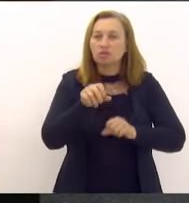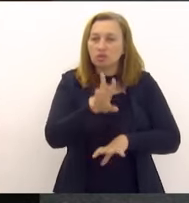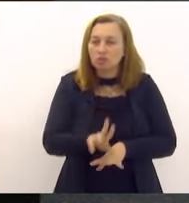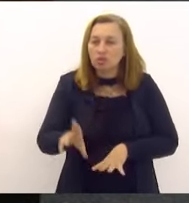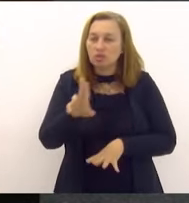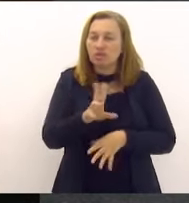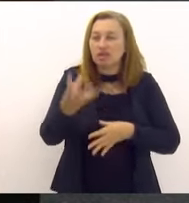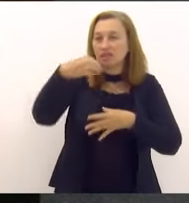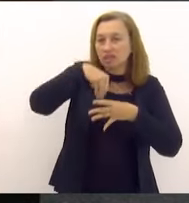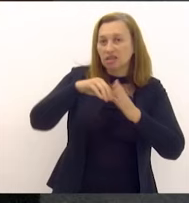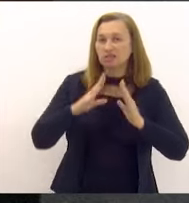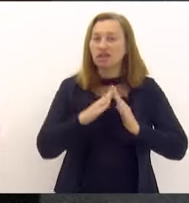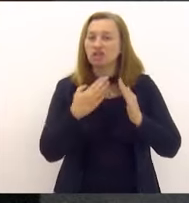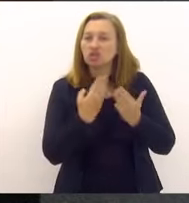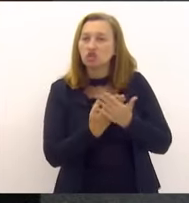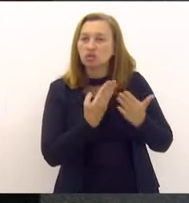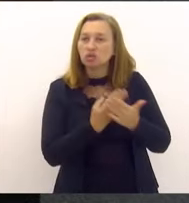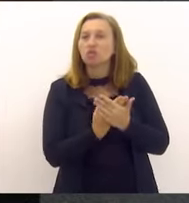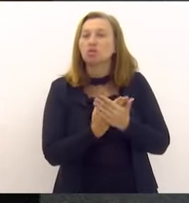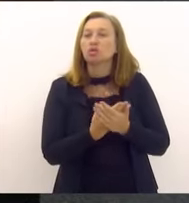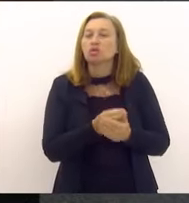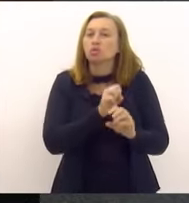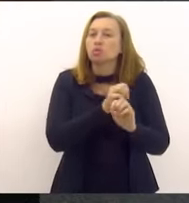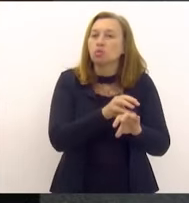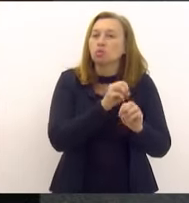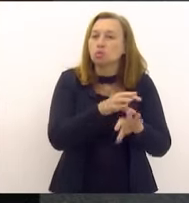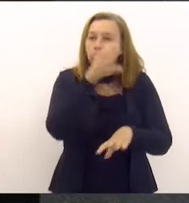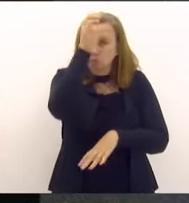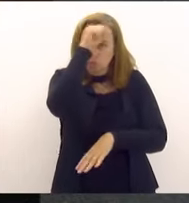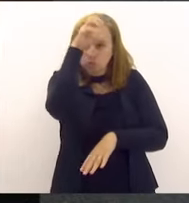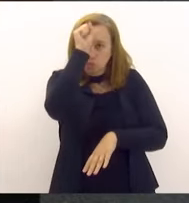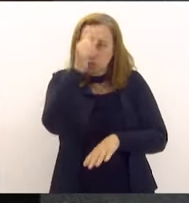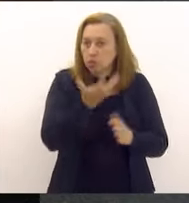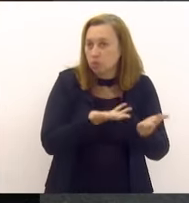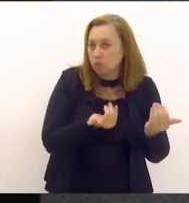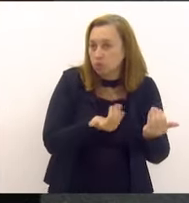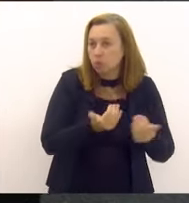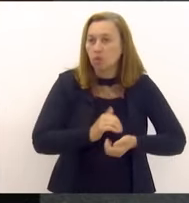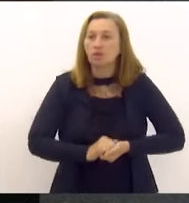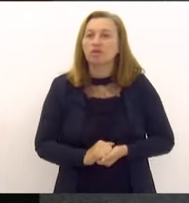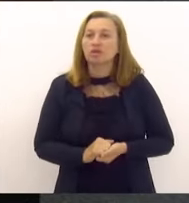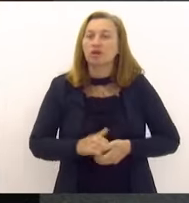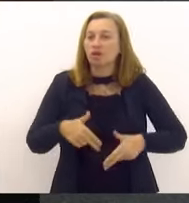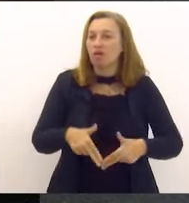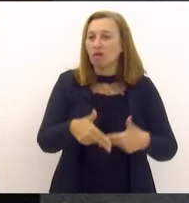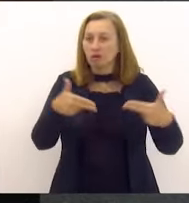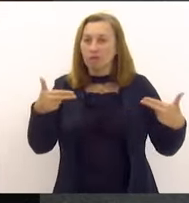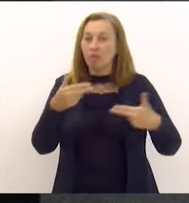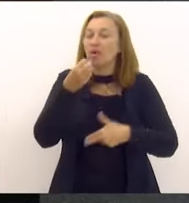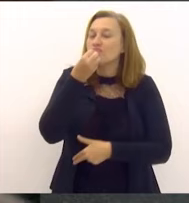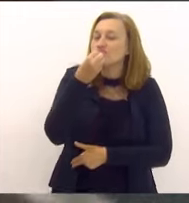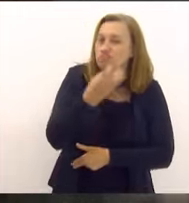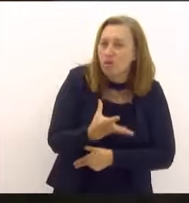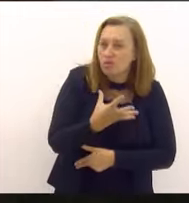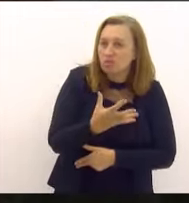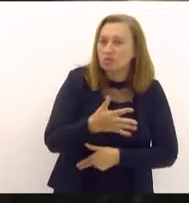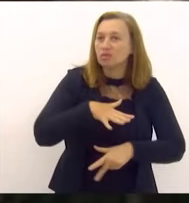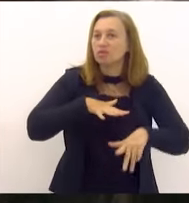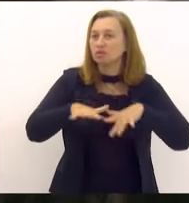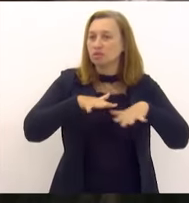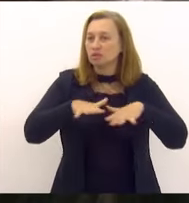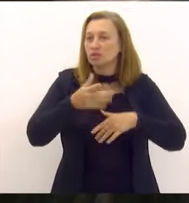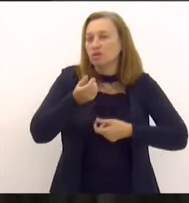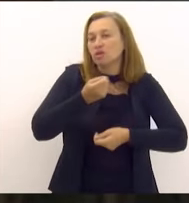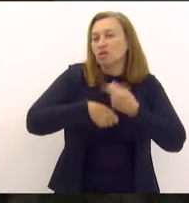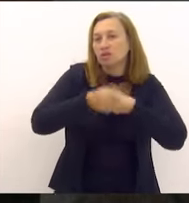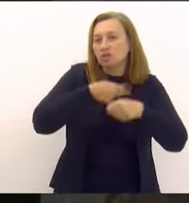na escola na garantia do ensino-aprendizagem da nossa juventude. O hip-hop é bom, ele movimenta a